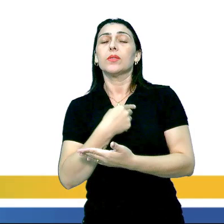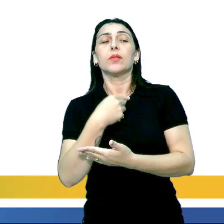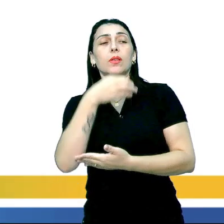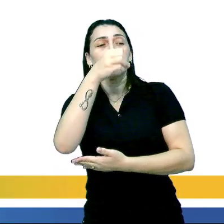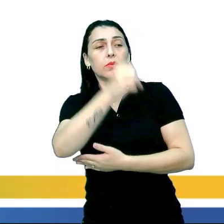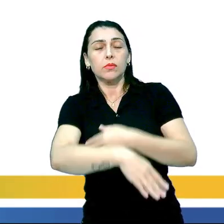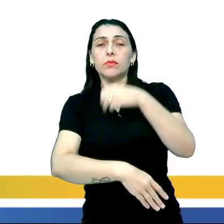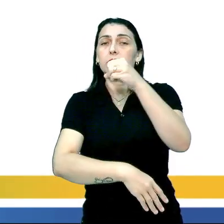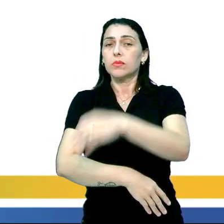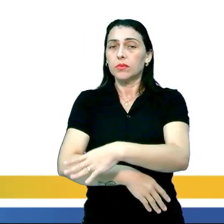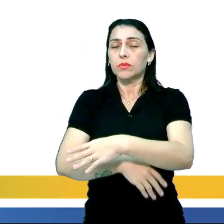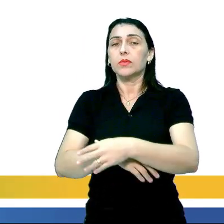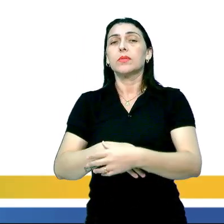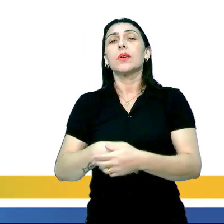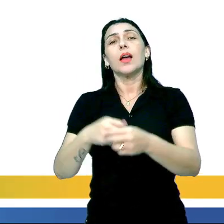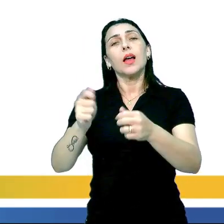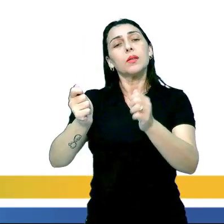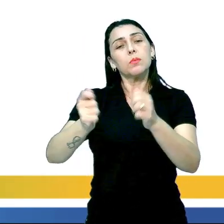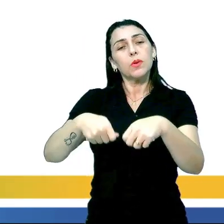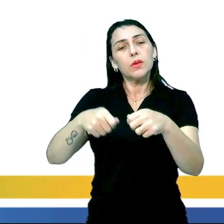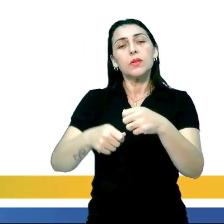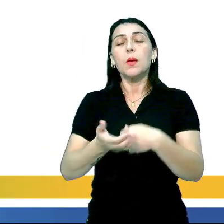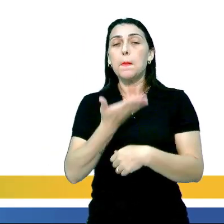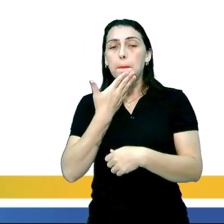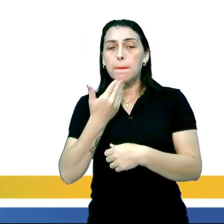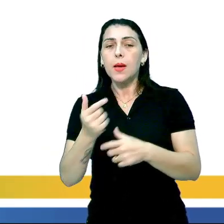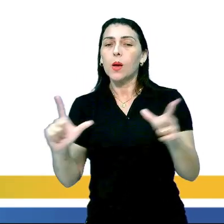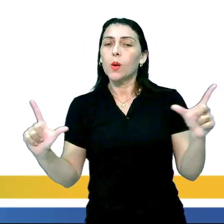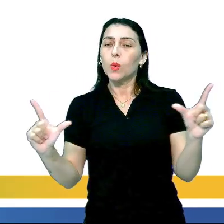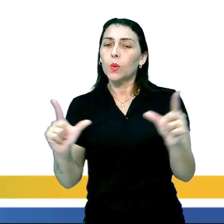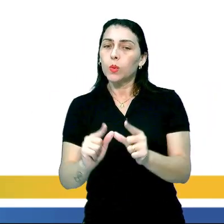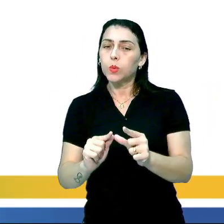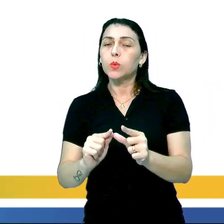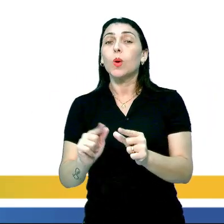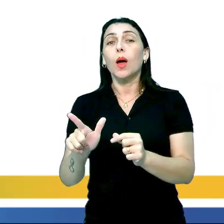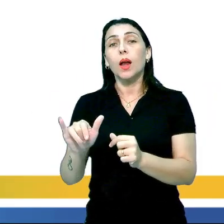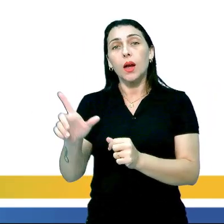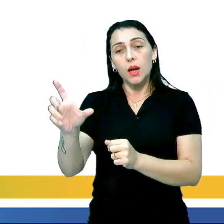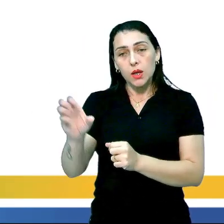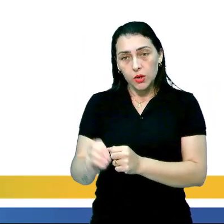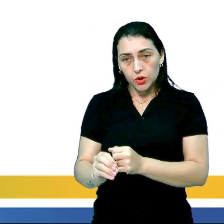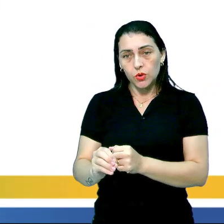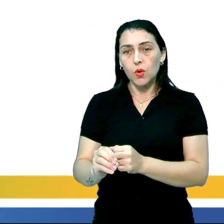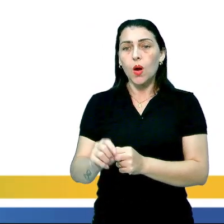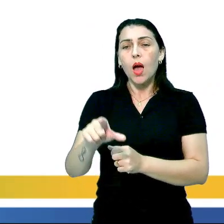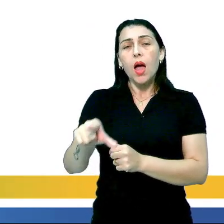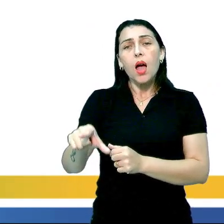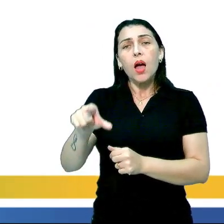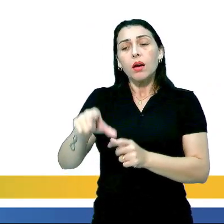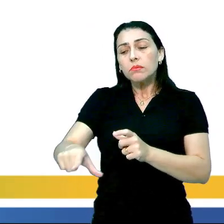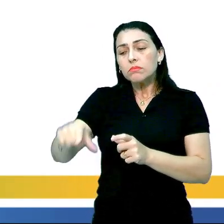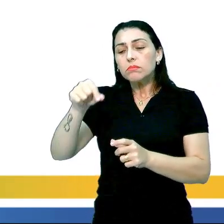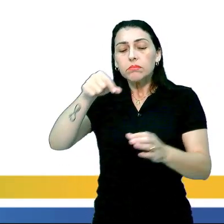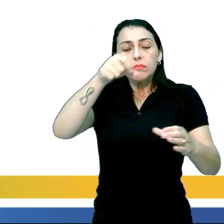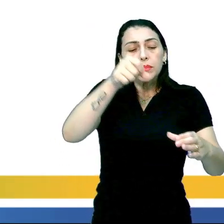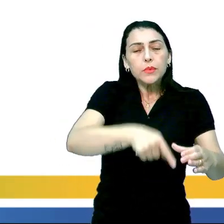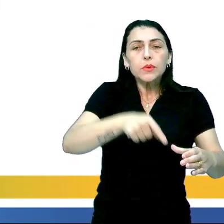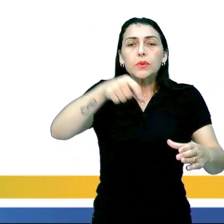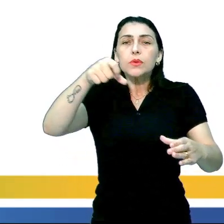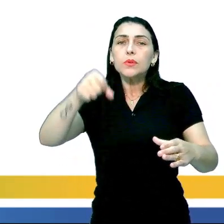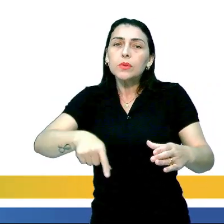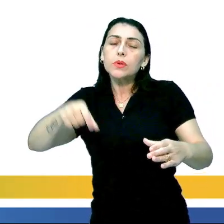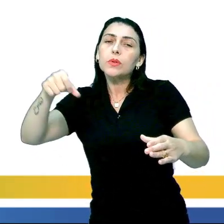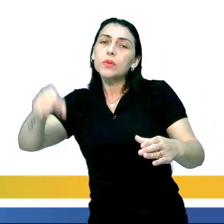lixo. As possíveis soluções: reduzir o produto, reduzir a produção de lixo,